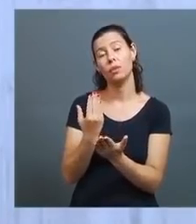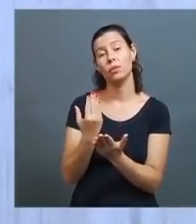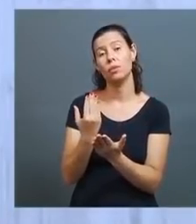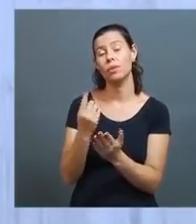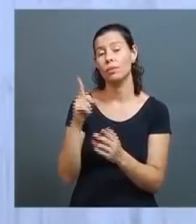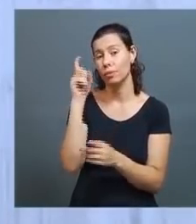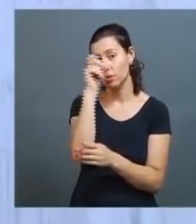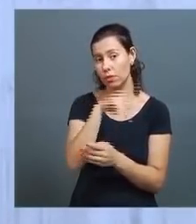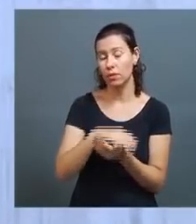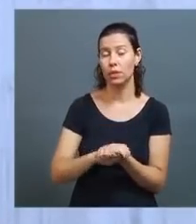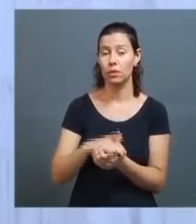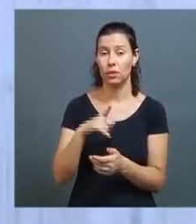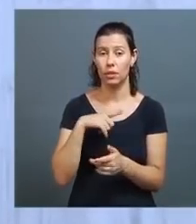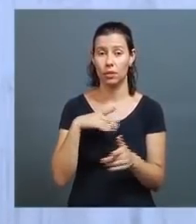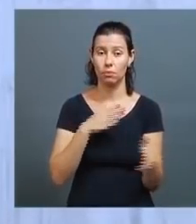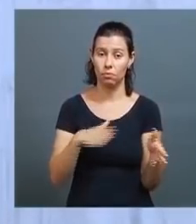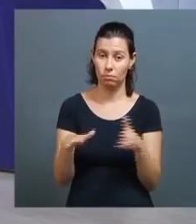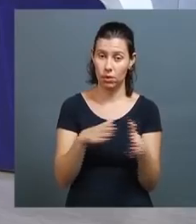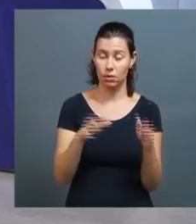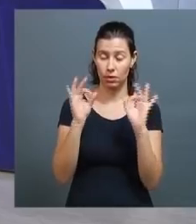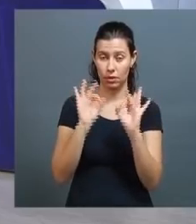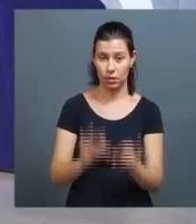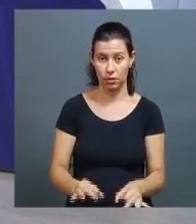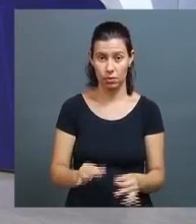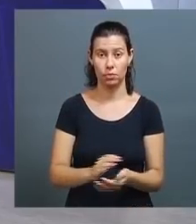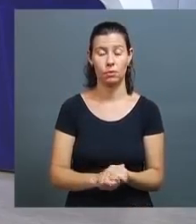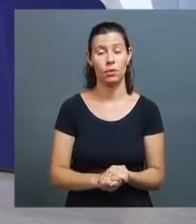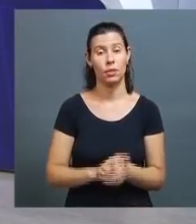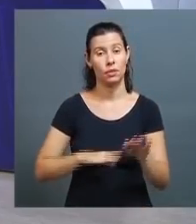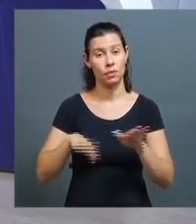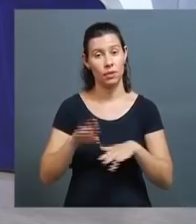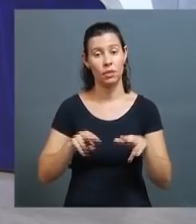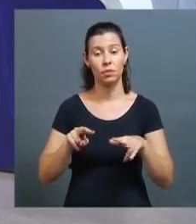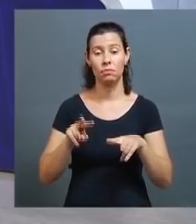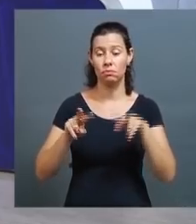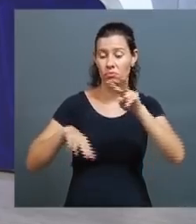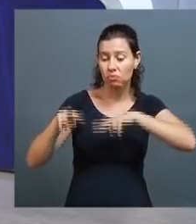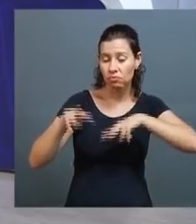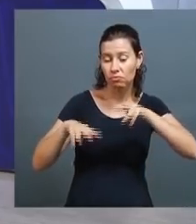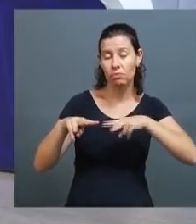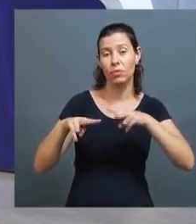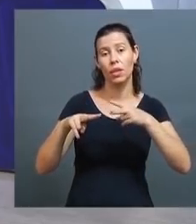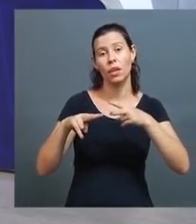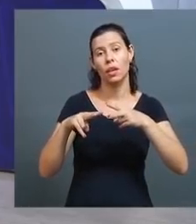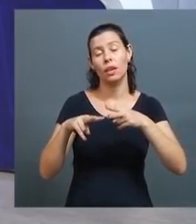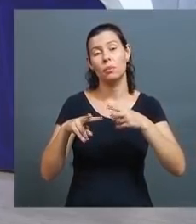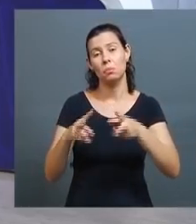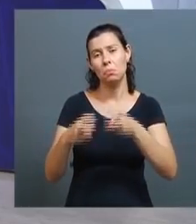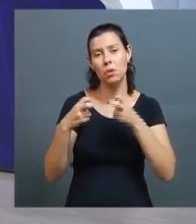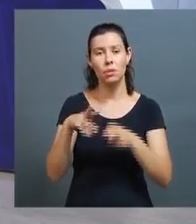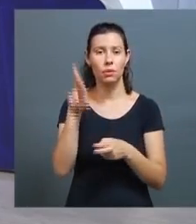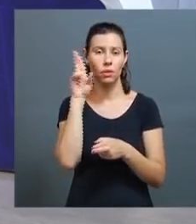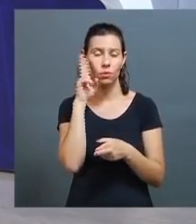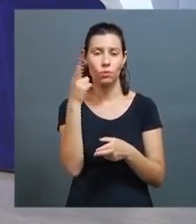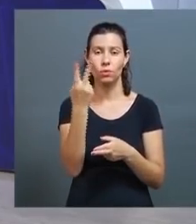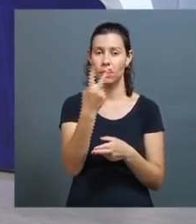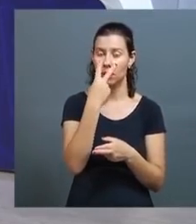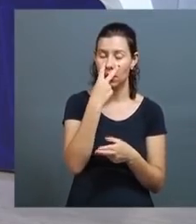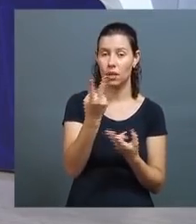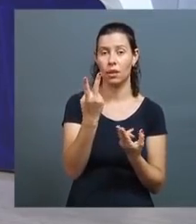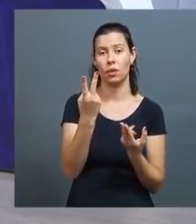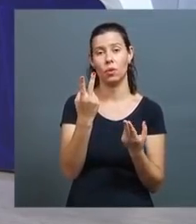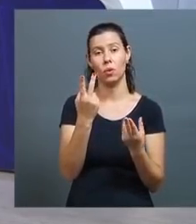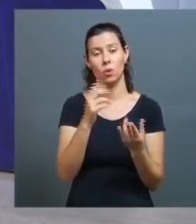momentos oportunos. Então, deixar de identificar um problema auditivo, um problema visual, né, um problema